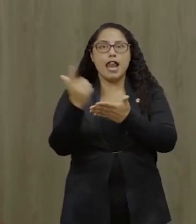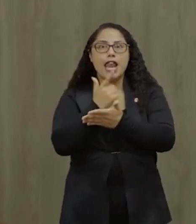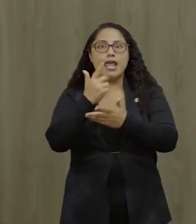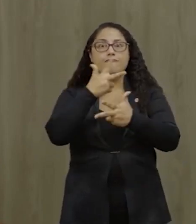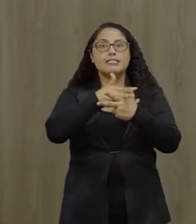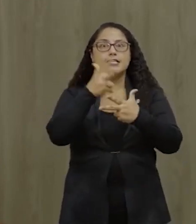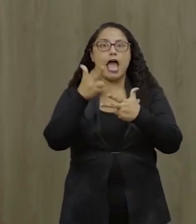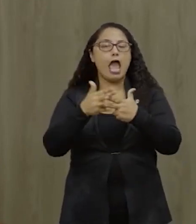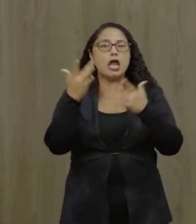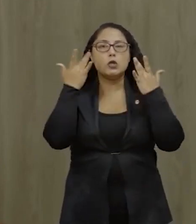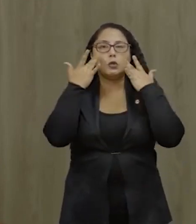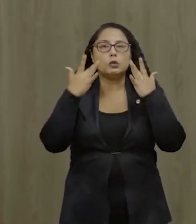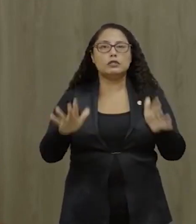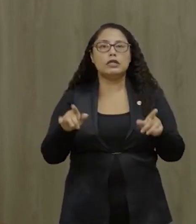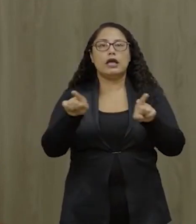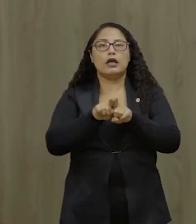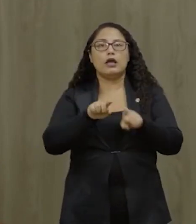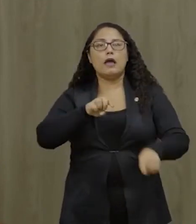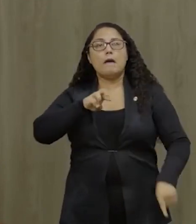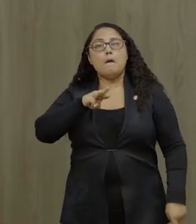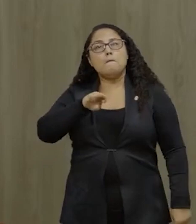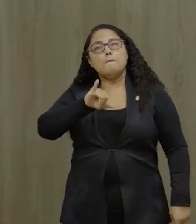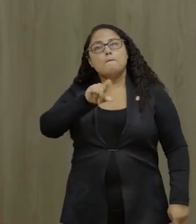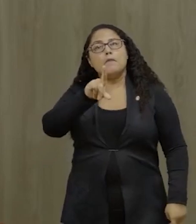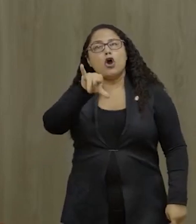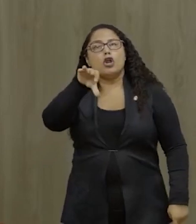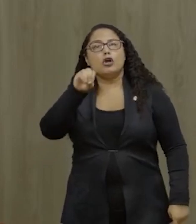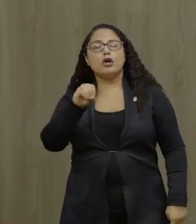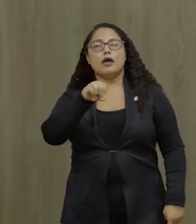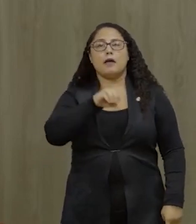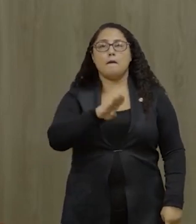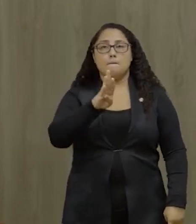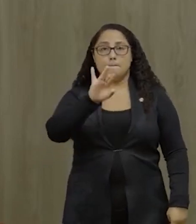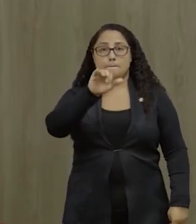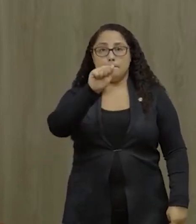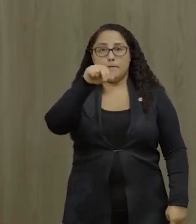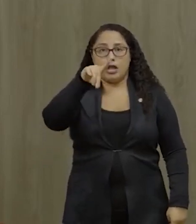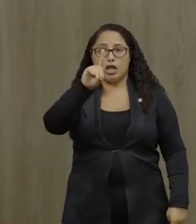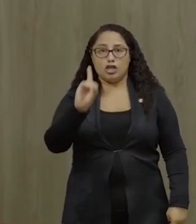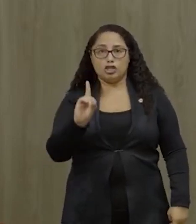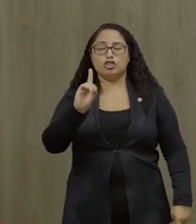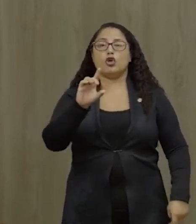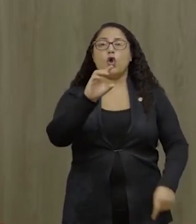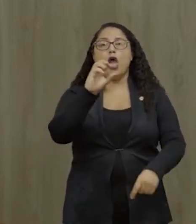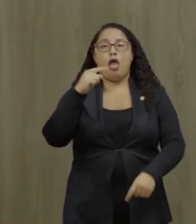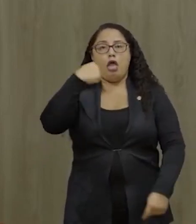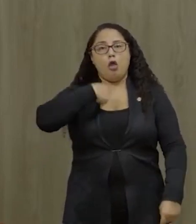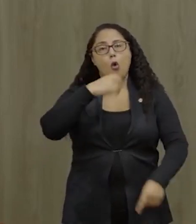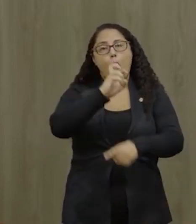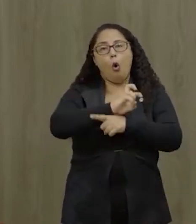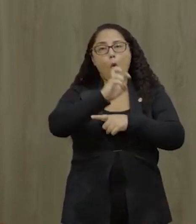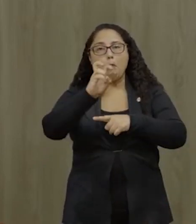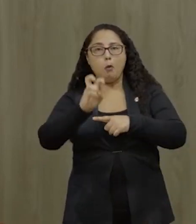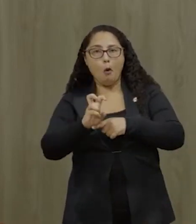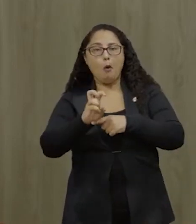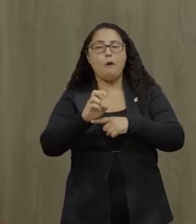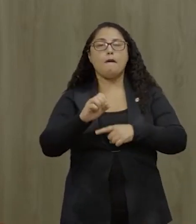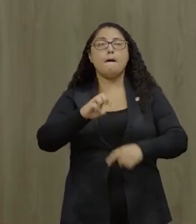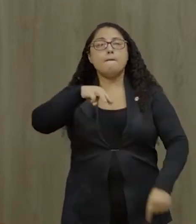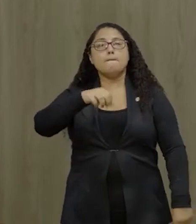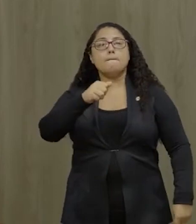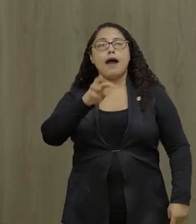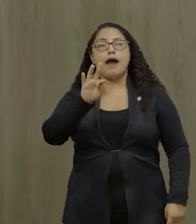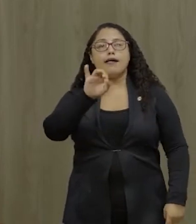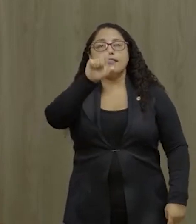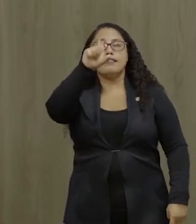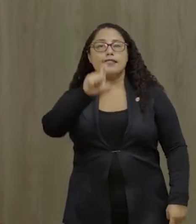e séries como, sei lá, o Minority Report, Blade Runner, Eu, Robô, enfim,